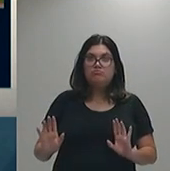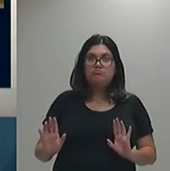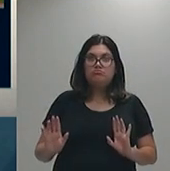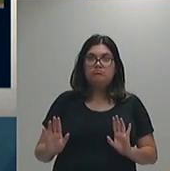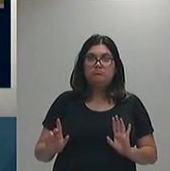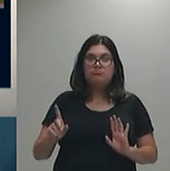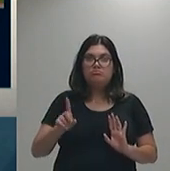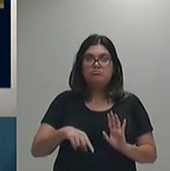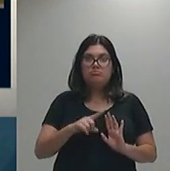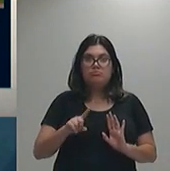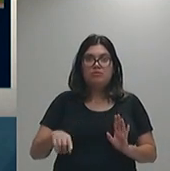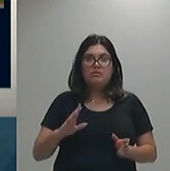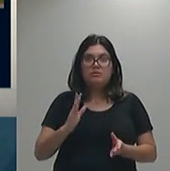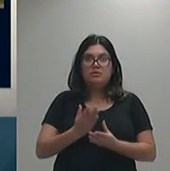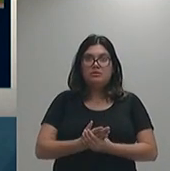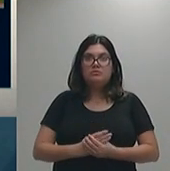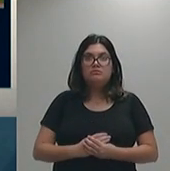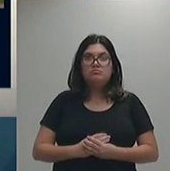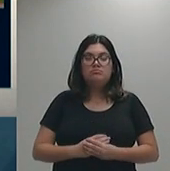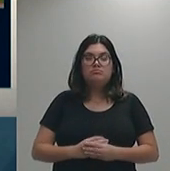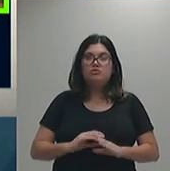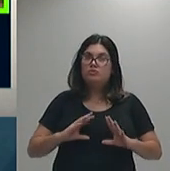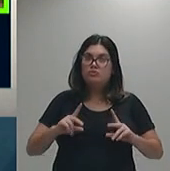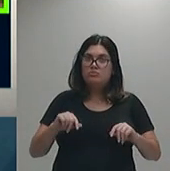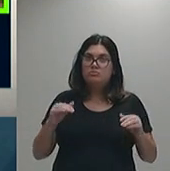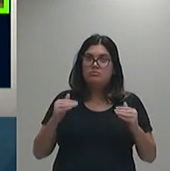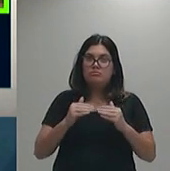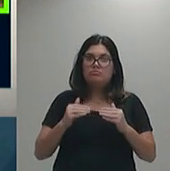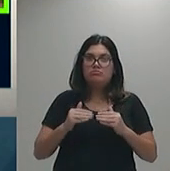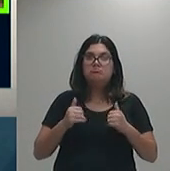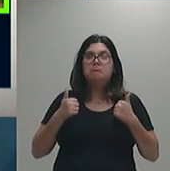ilegitimidade todos os acordos é